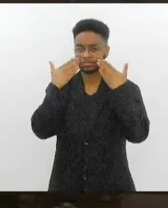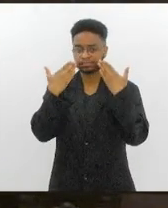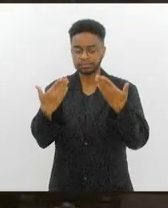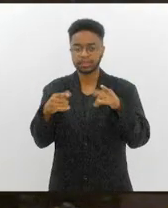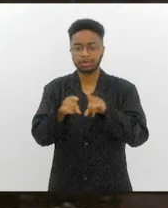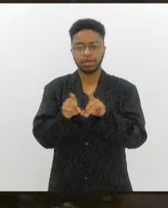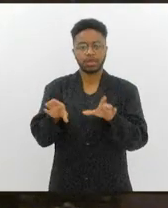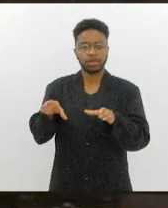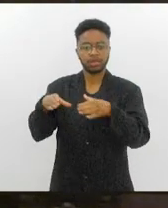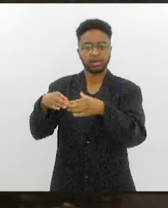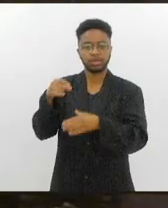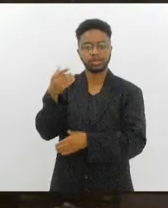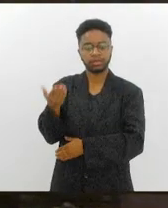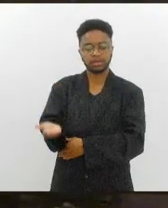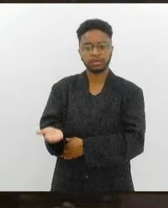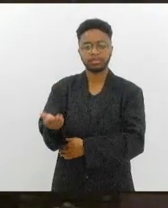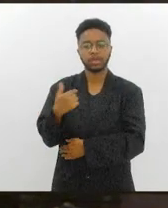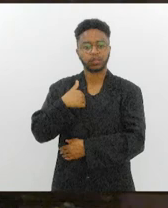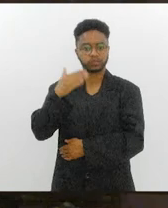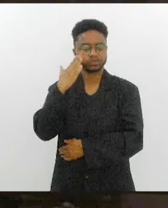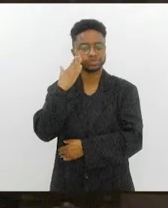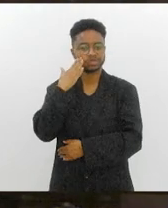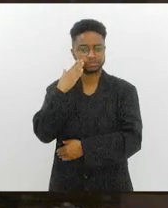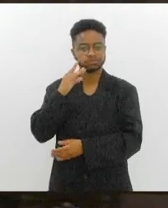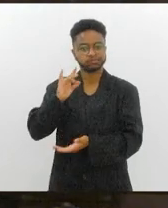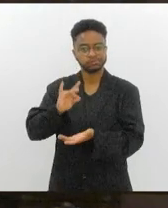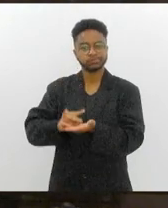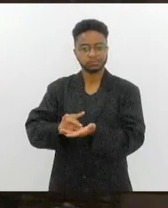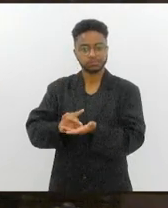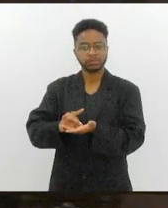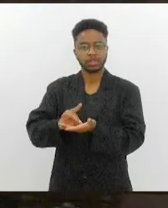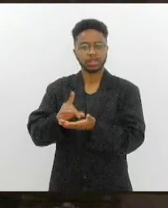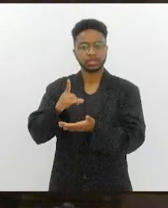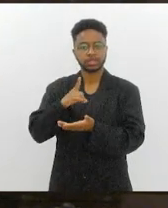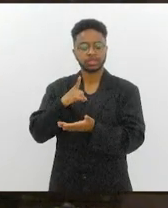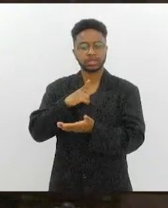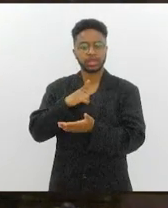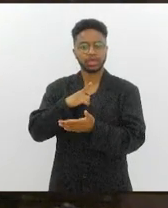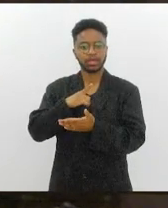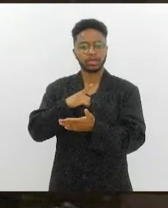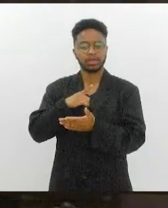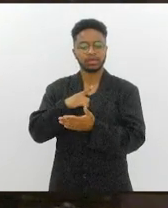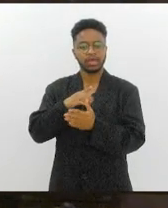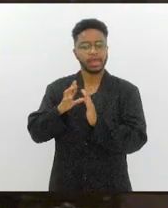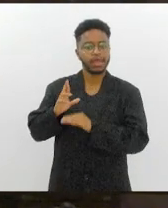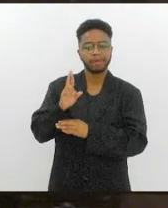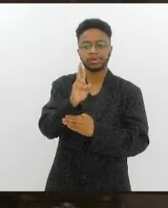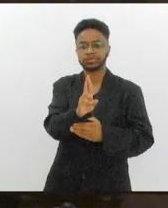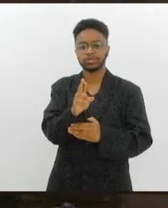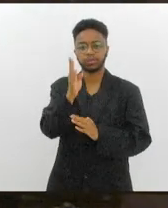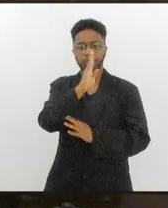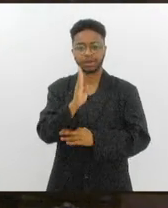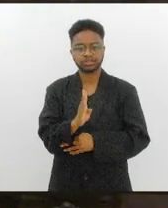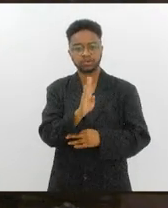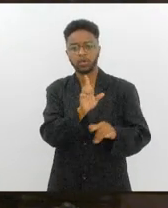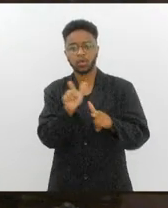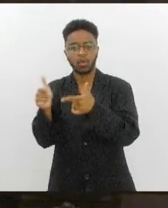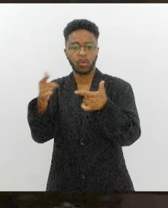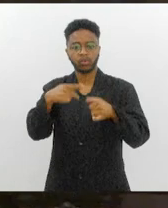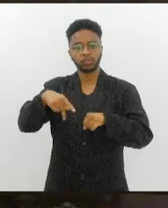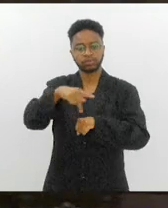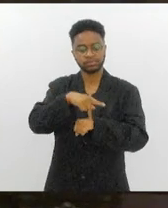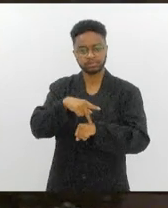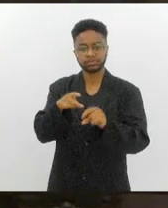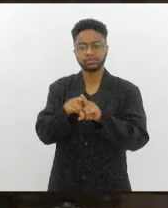companhia que eu sei que leva o nome do Brasil para fora, que representa muito